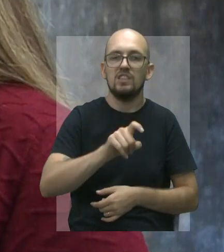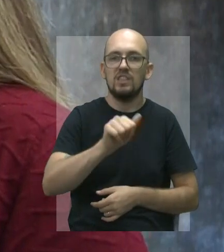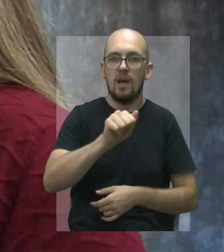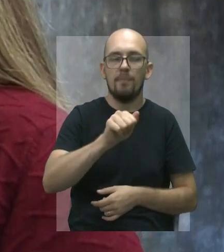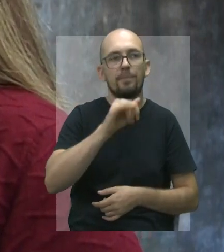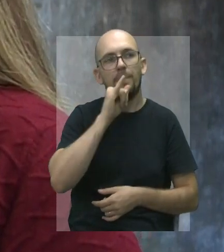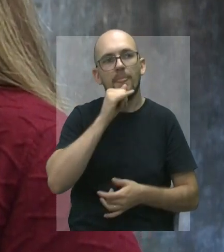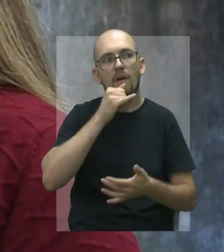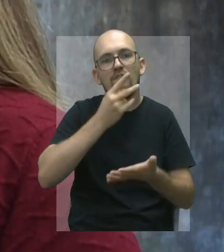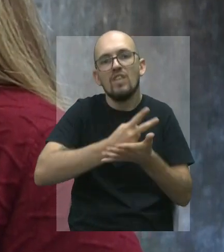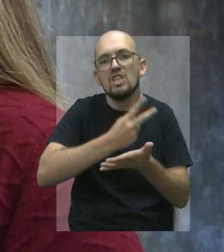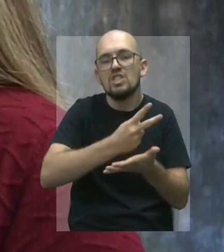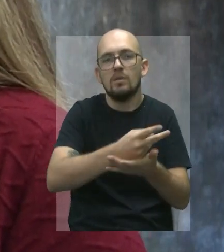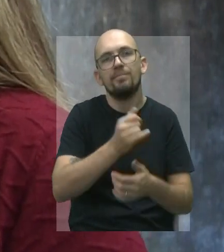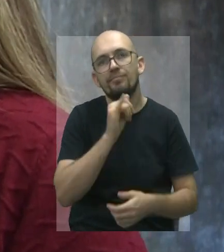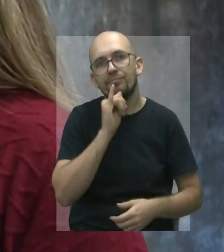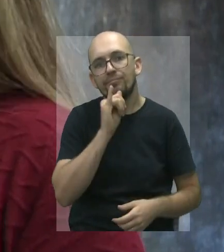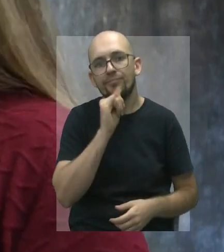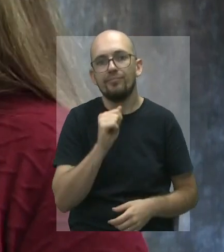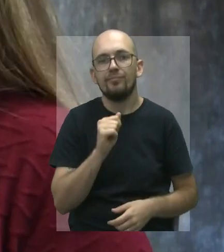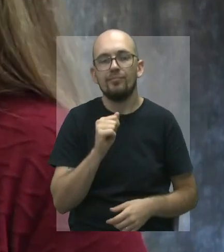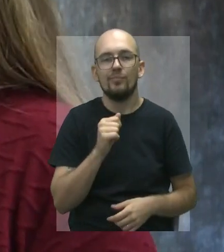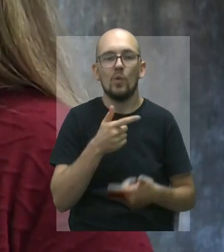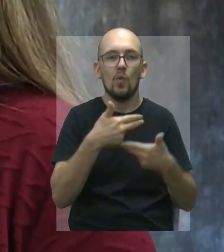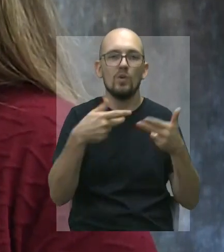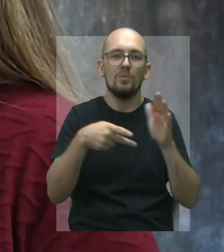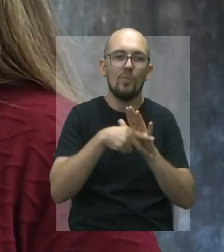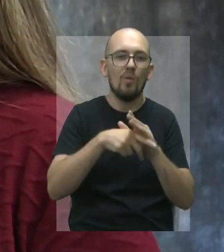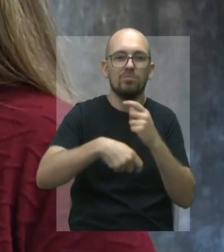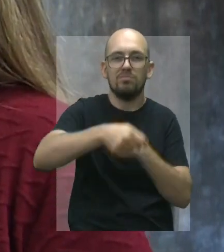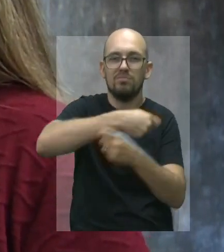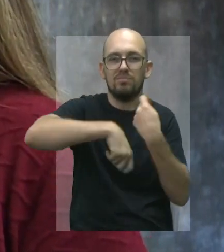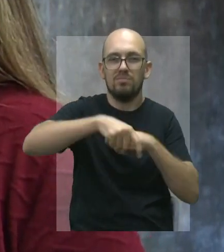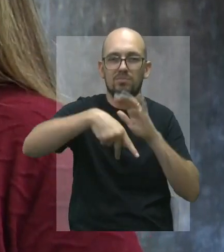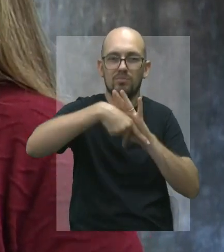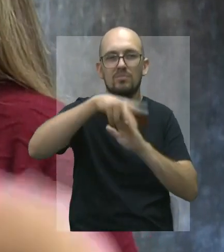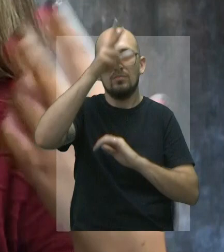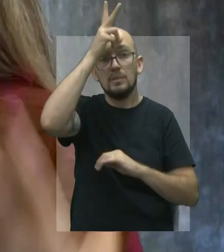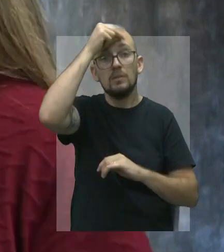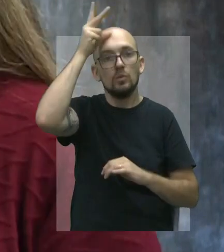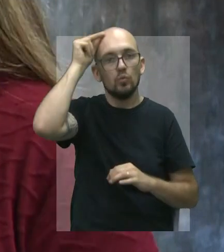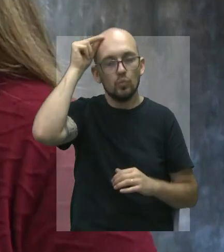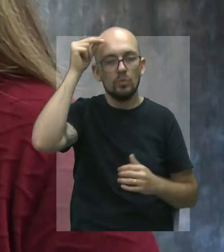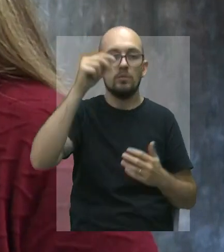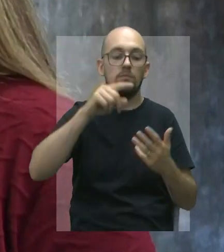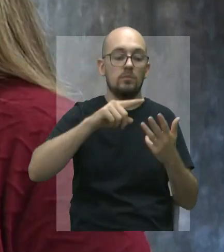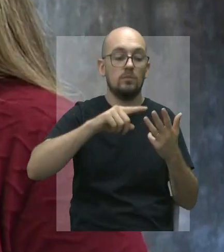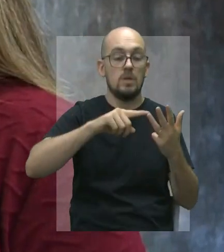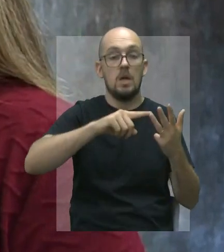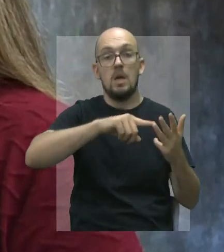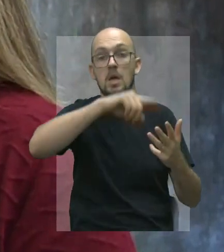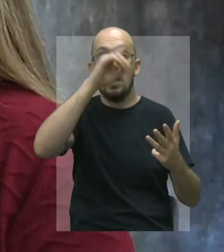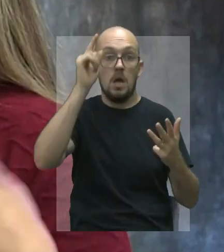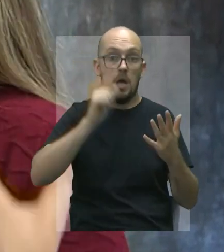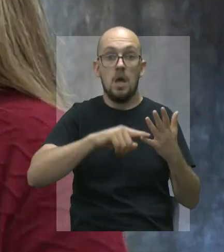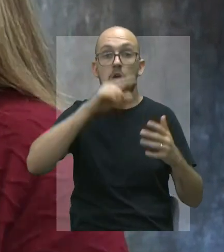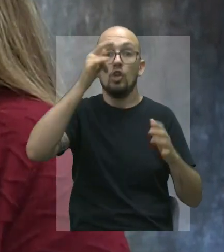as despesas, né, do custeio da máquina pública, né? E aí o que sobra a